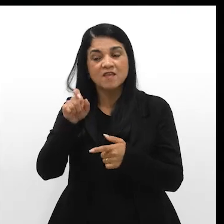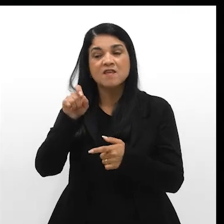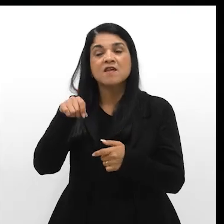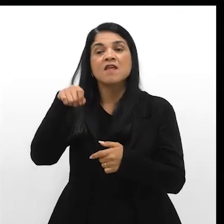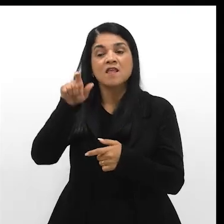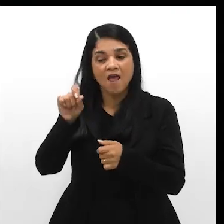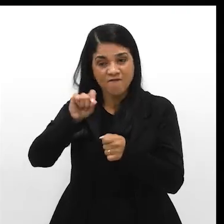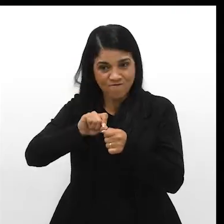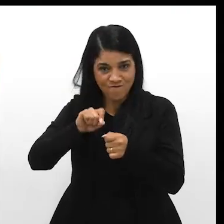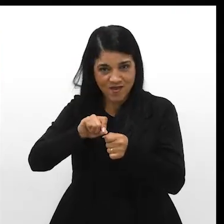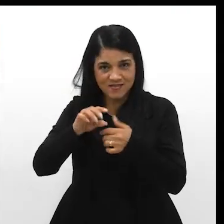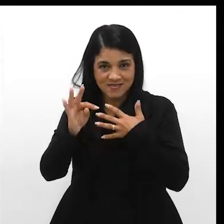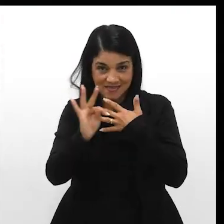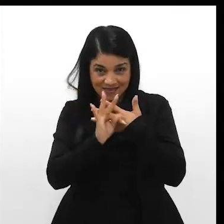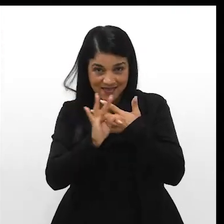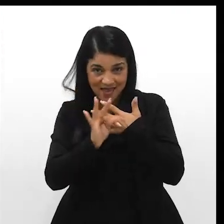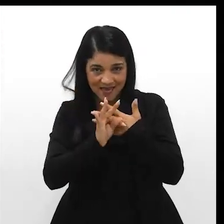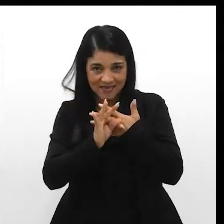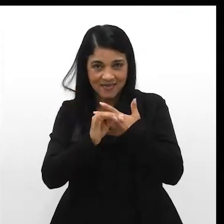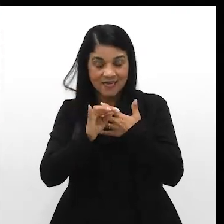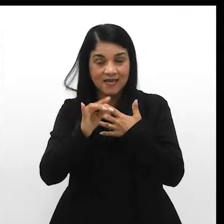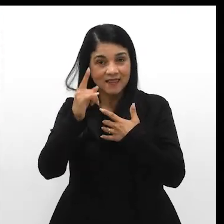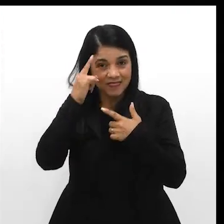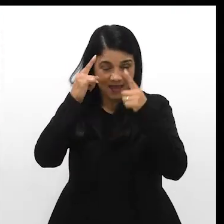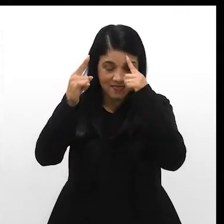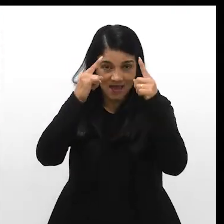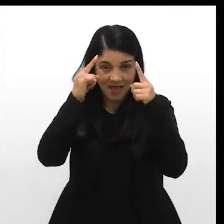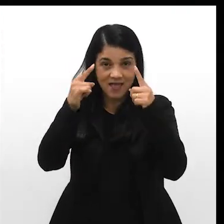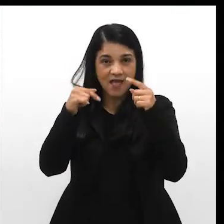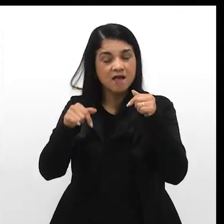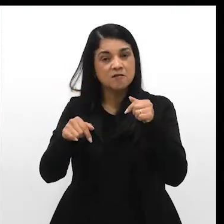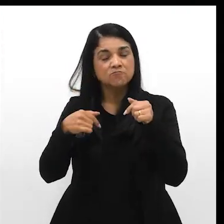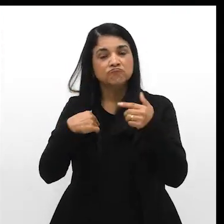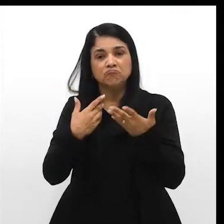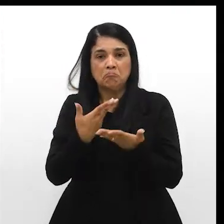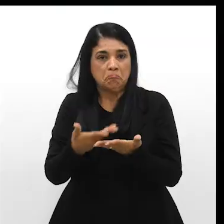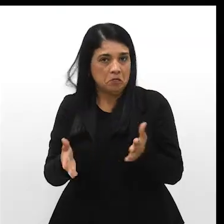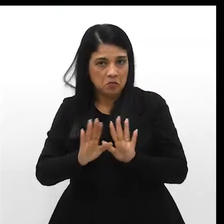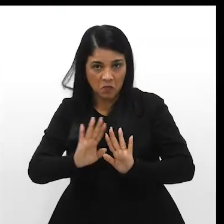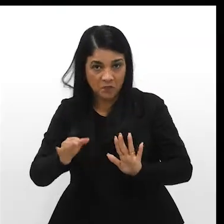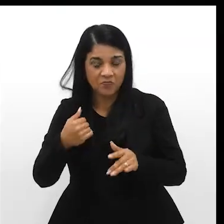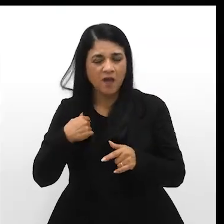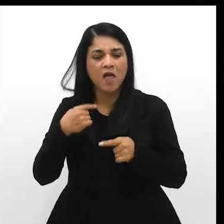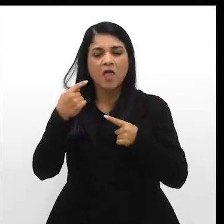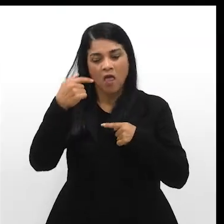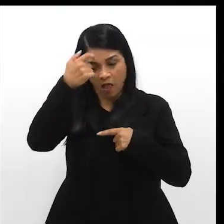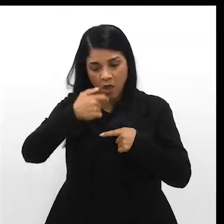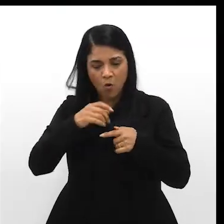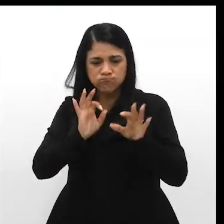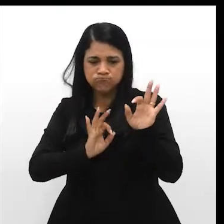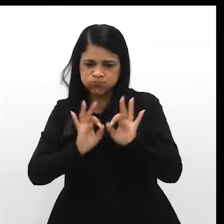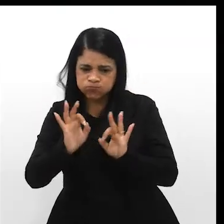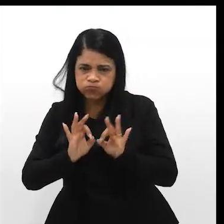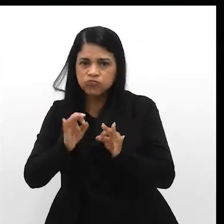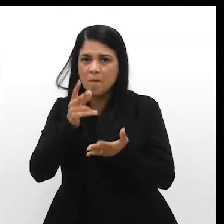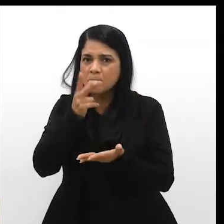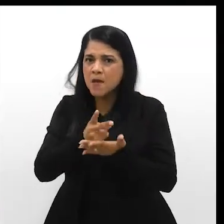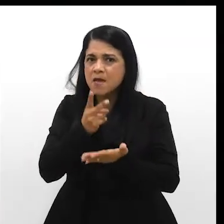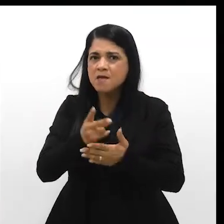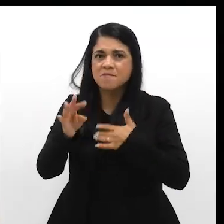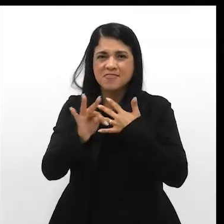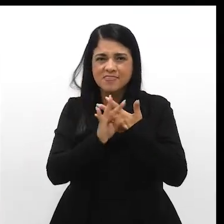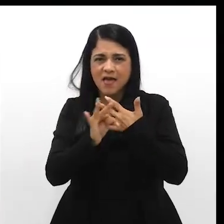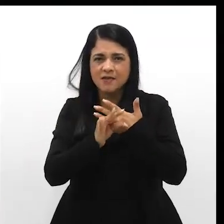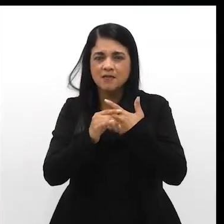quem fez realmente elaborou essa ideia. Aí eu fui elaborando essa ideia. Eu elaborei até o fim do